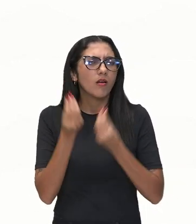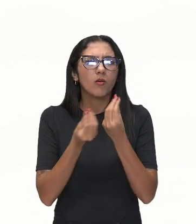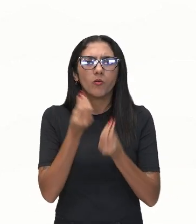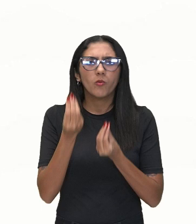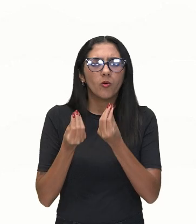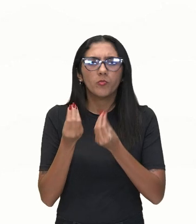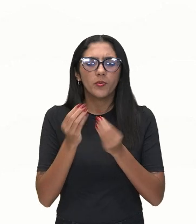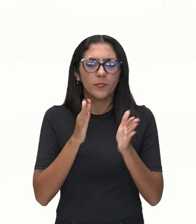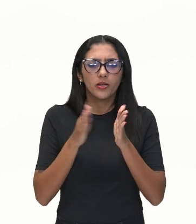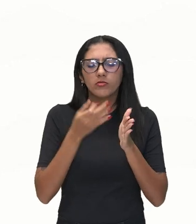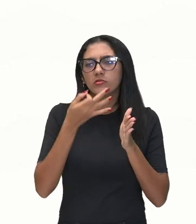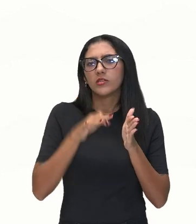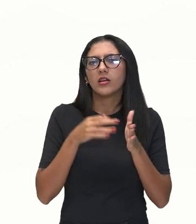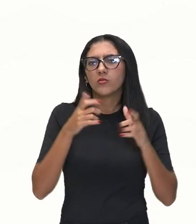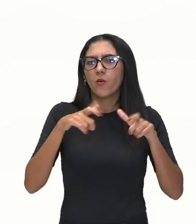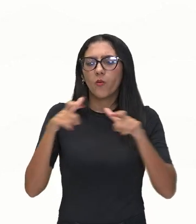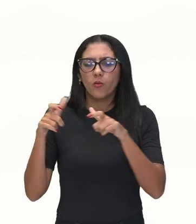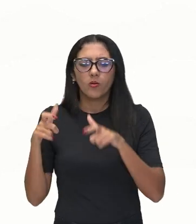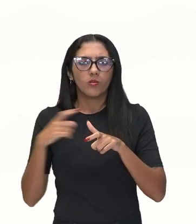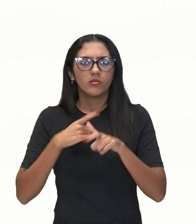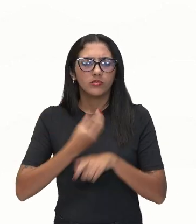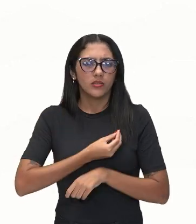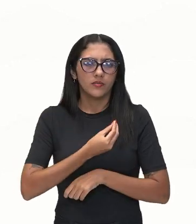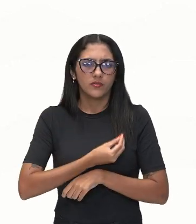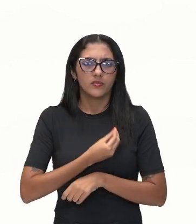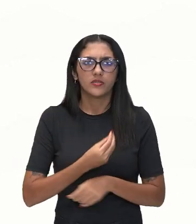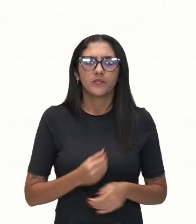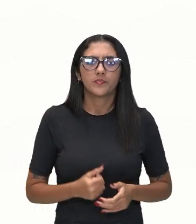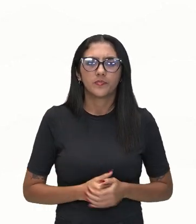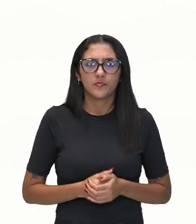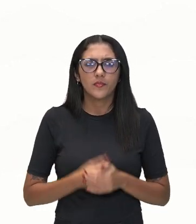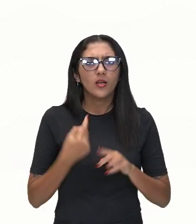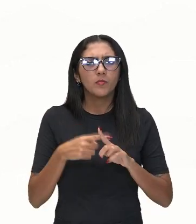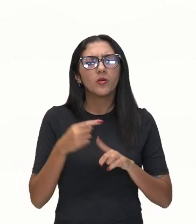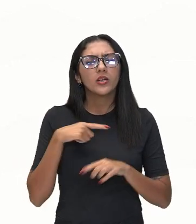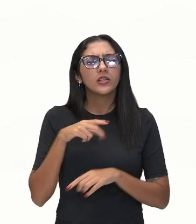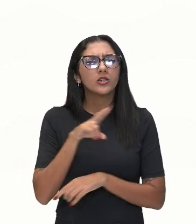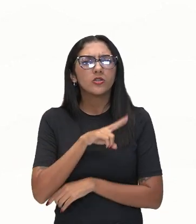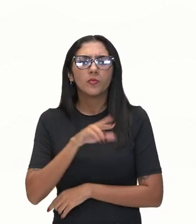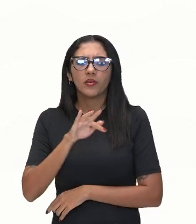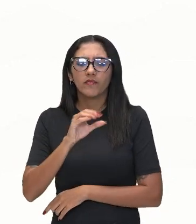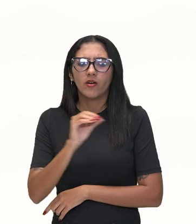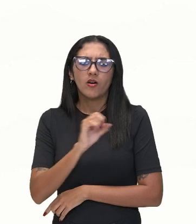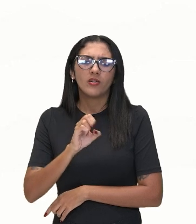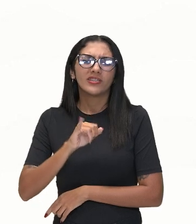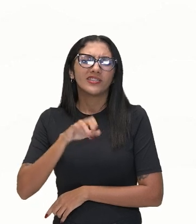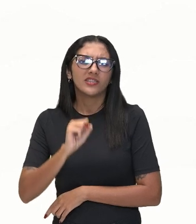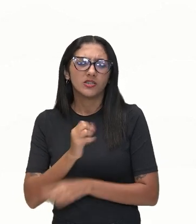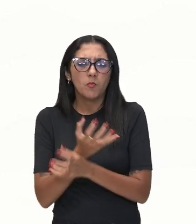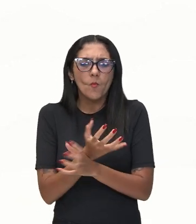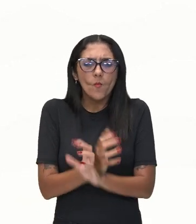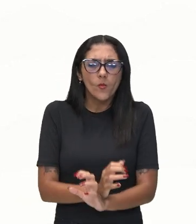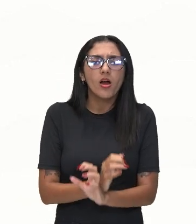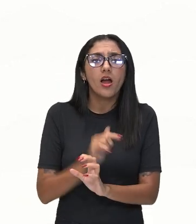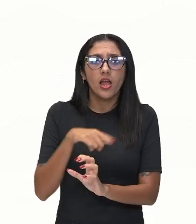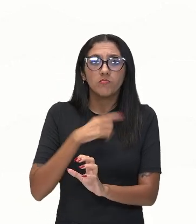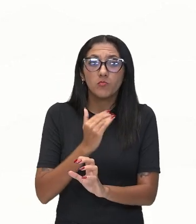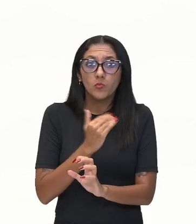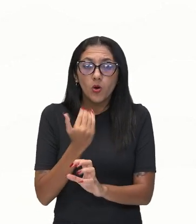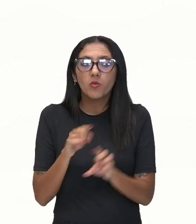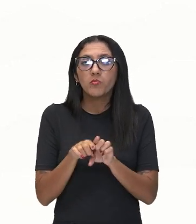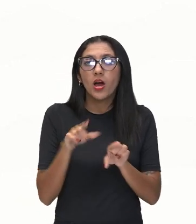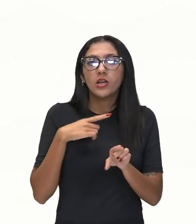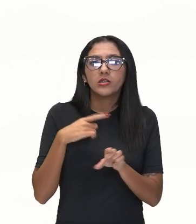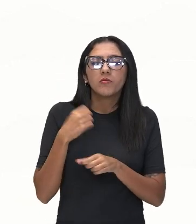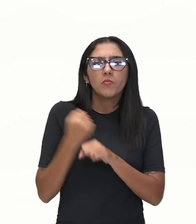tá? E assim, por que são chamados fósseis? Porque eles morreram e mantiveram aquelas características,